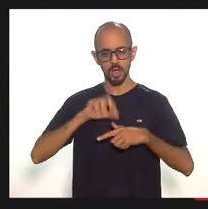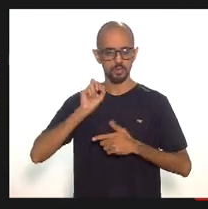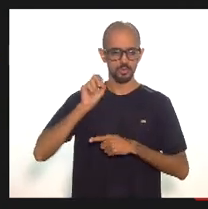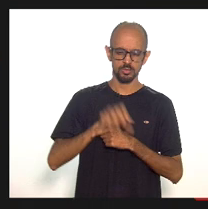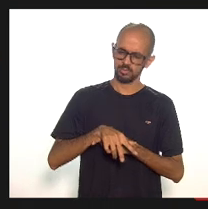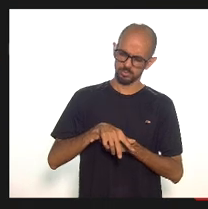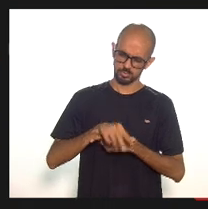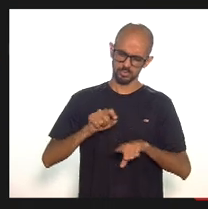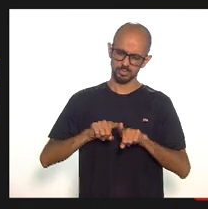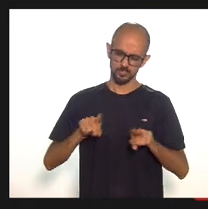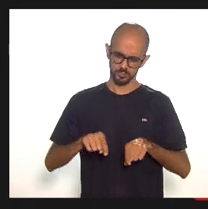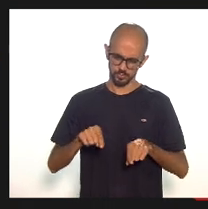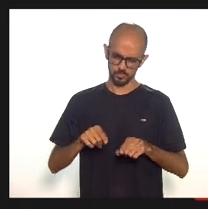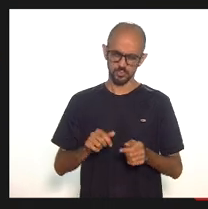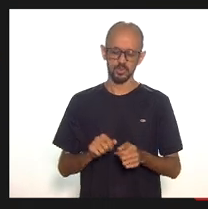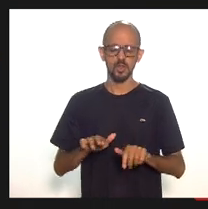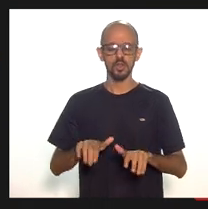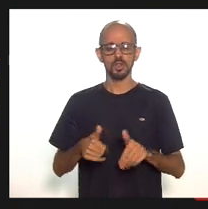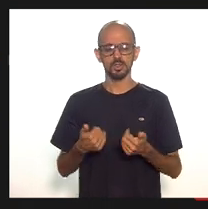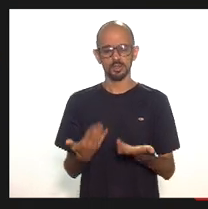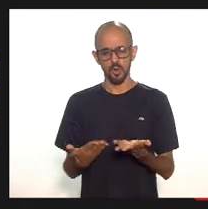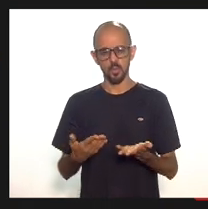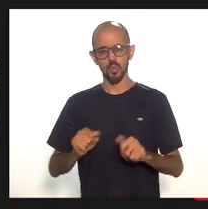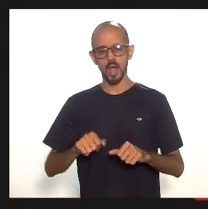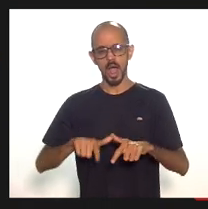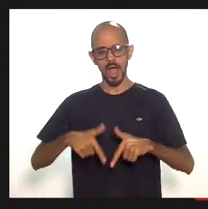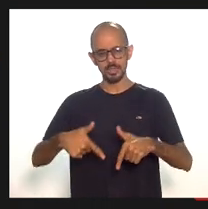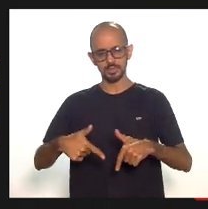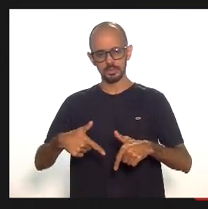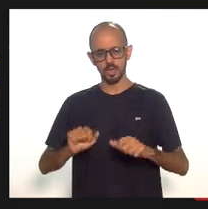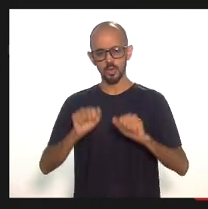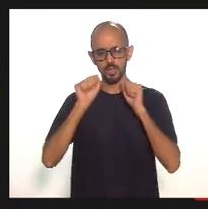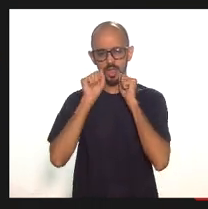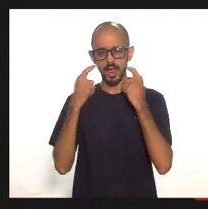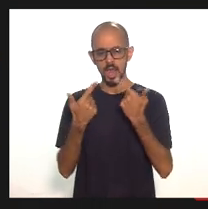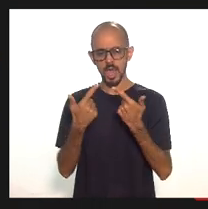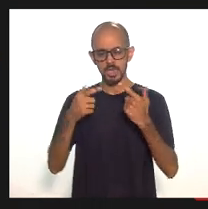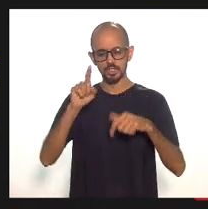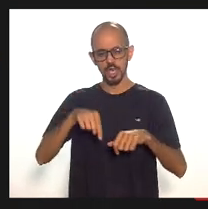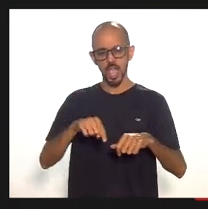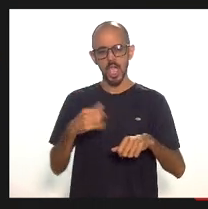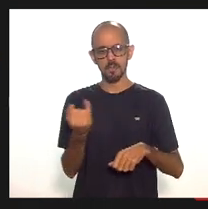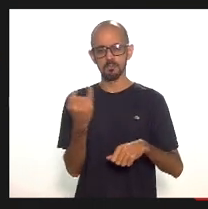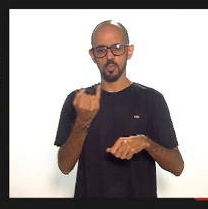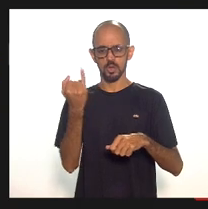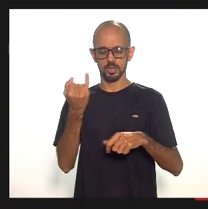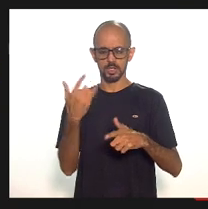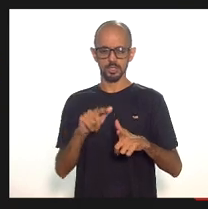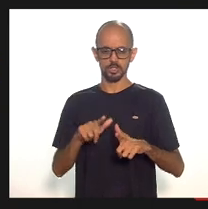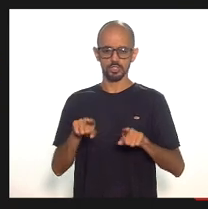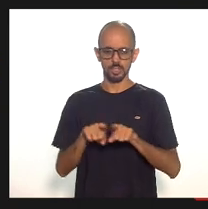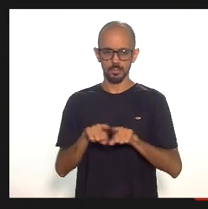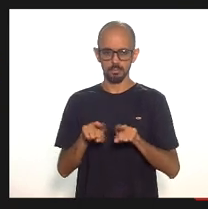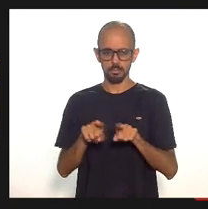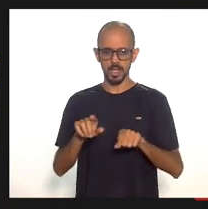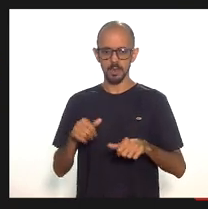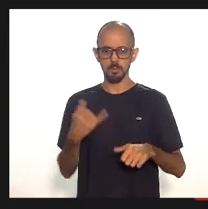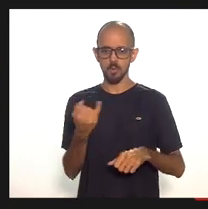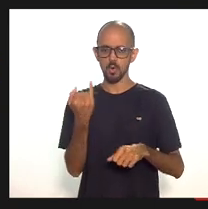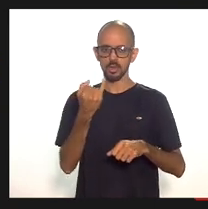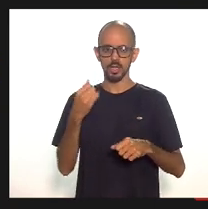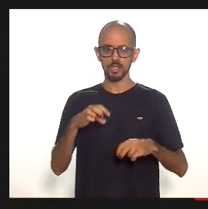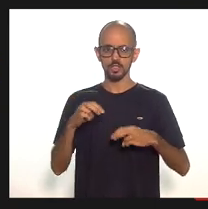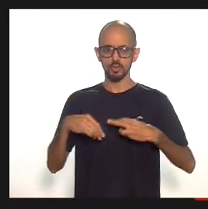contratação de pessoal. Nesse sentido, a ação movida pela LERJ é muito importante e é muito importante que o Ministério da Saúde